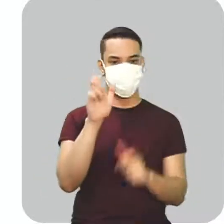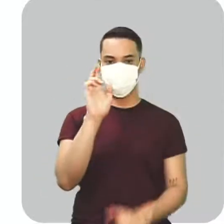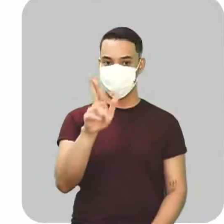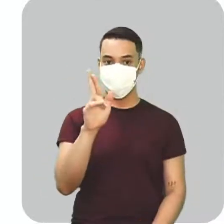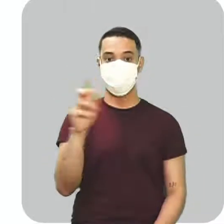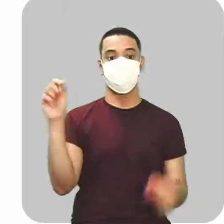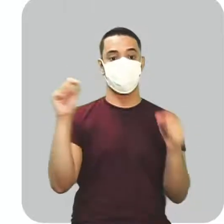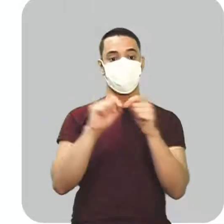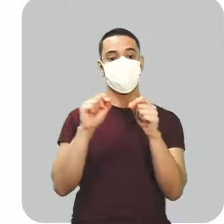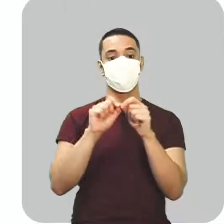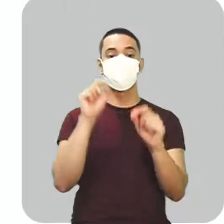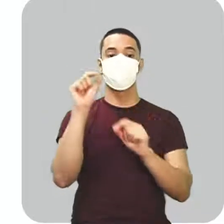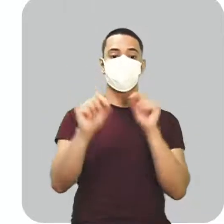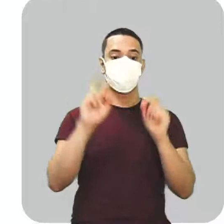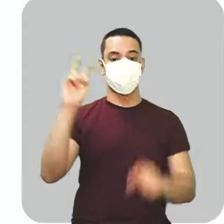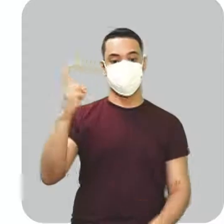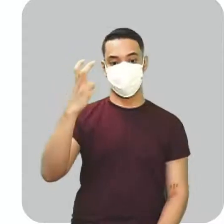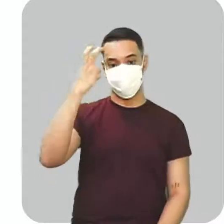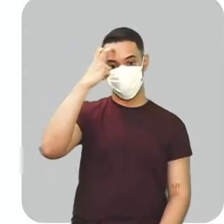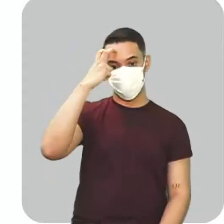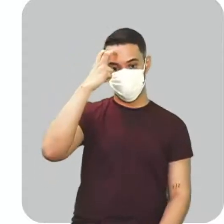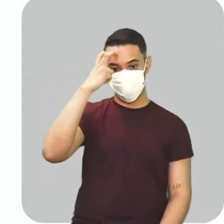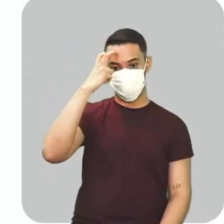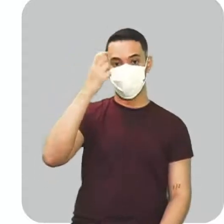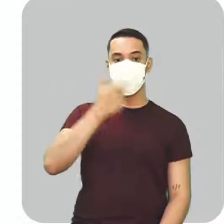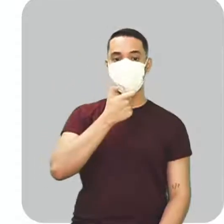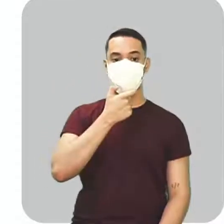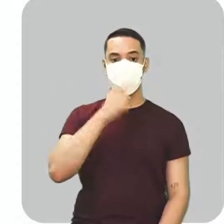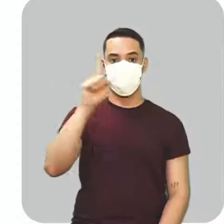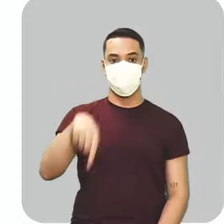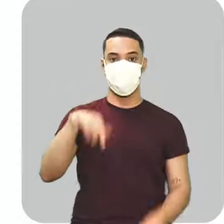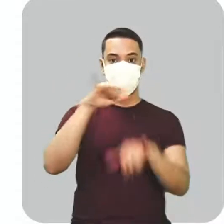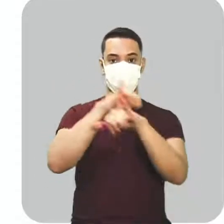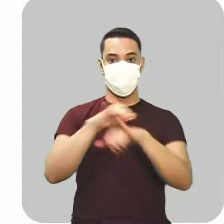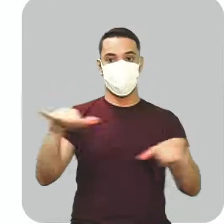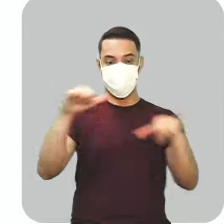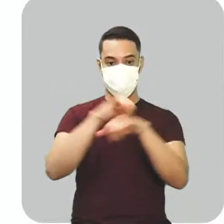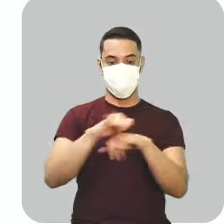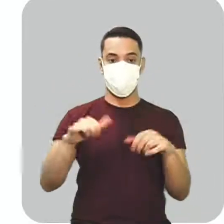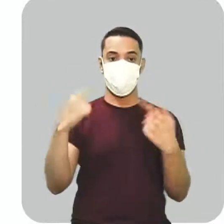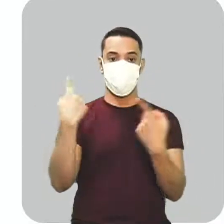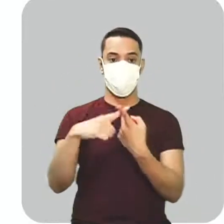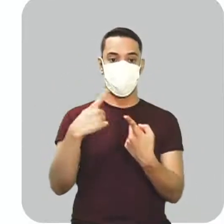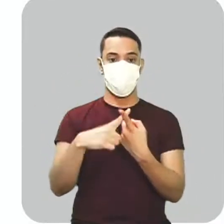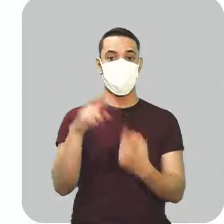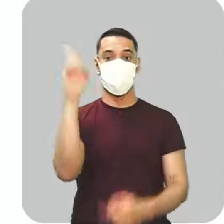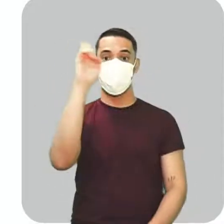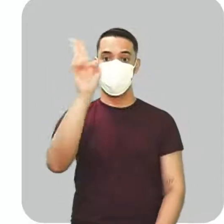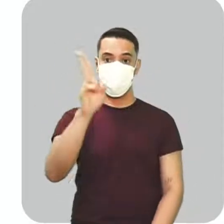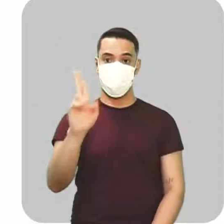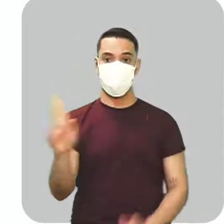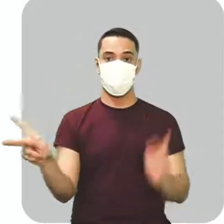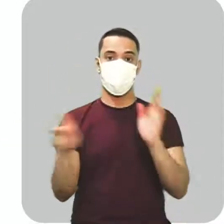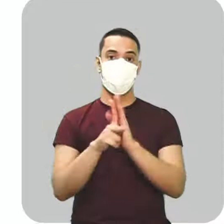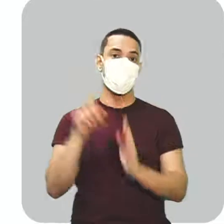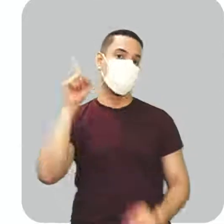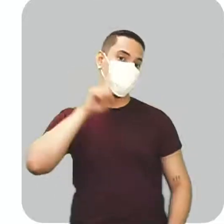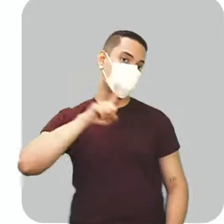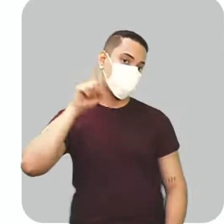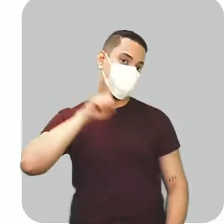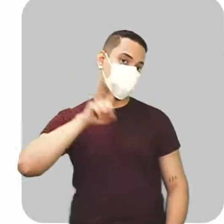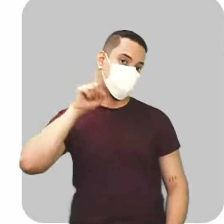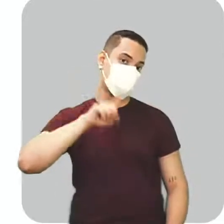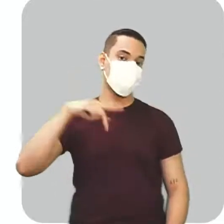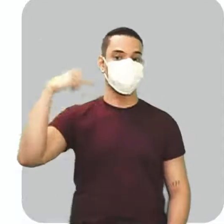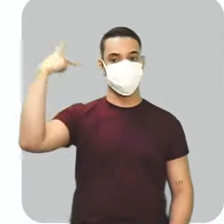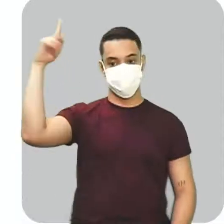está fazendo, claro, que a cultura inglesa queria fazer a propaganda para a questão, porque são nomes estrangeiros,